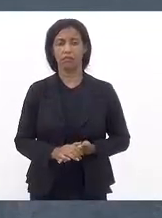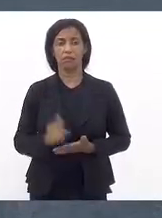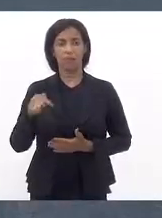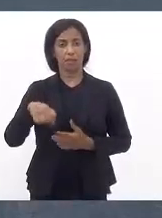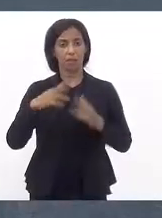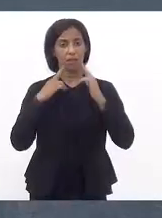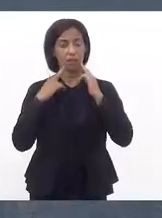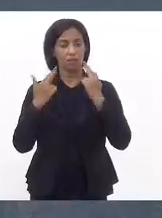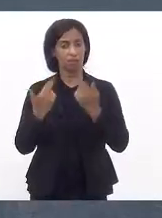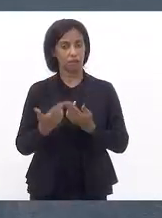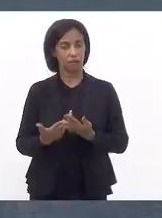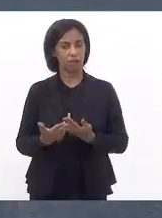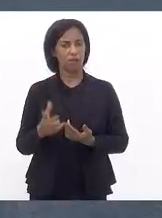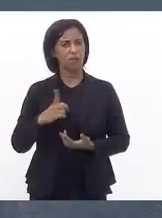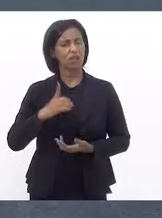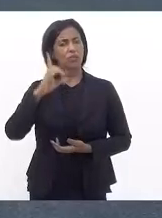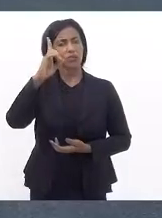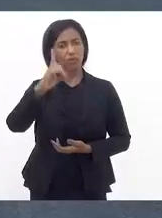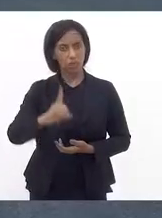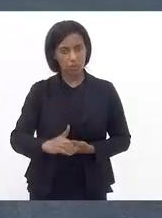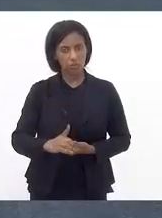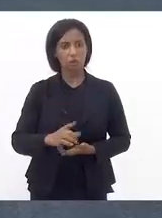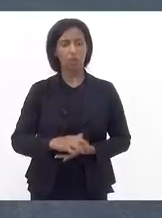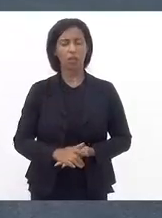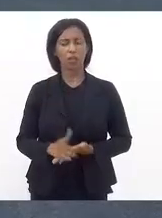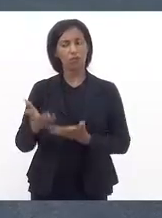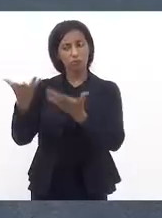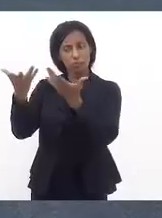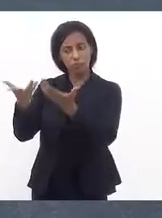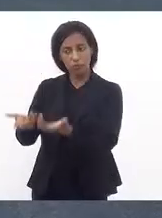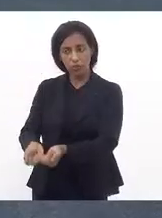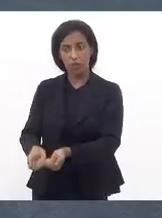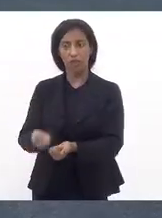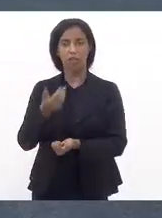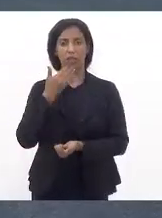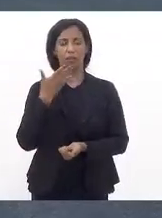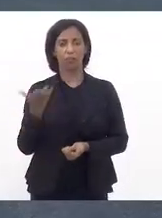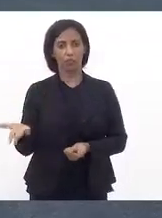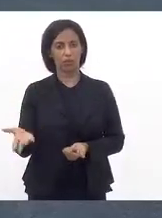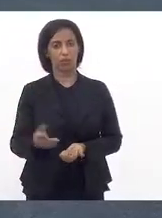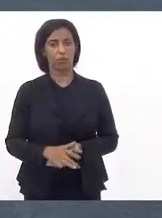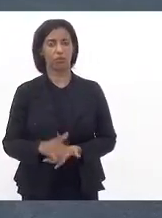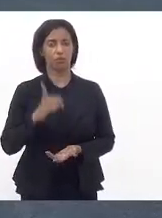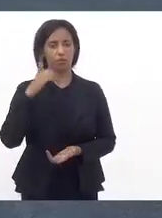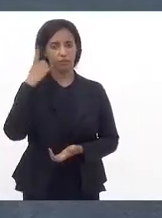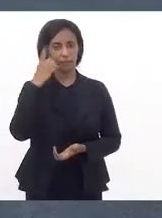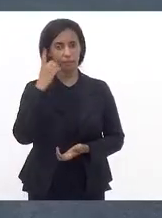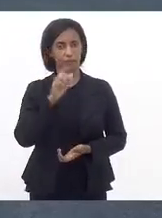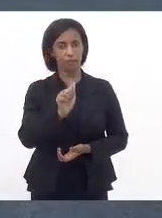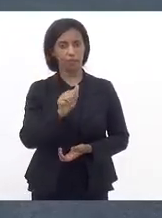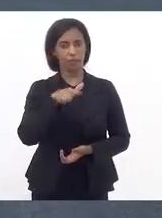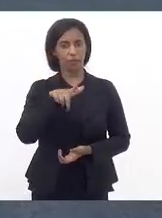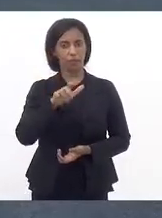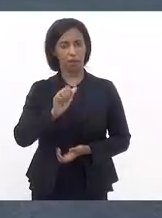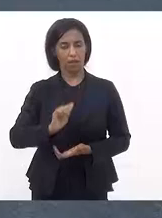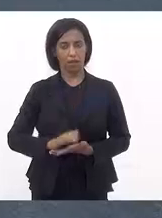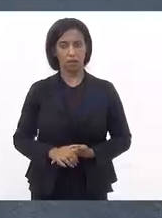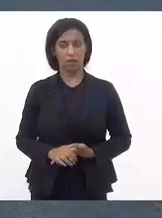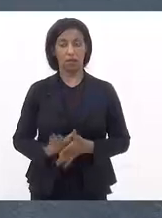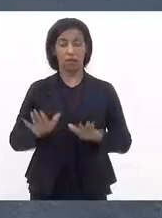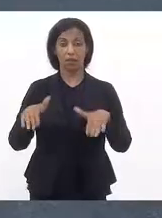dessa atenção tem todo direito de acatar a solicitação da deputada Ana Paz